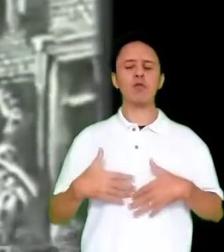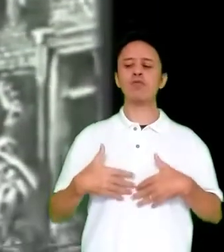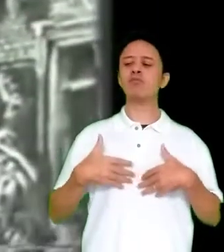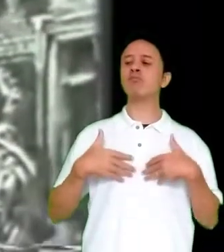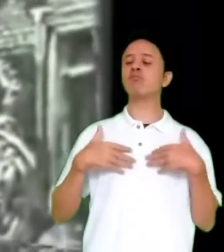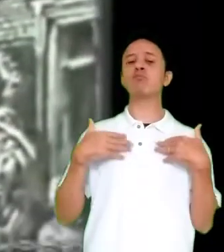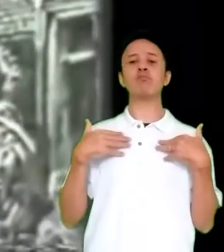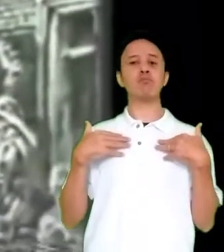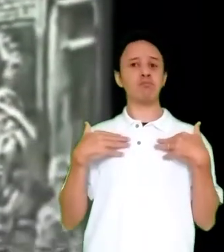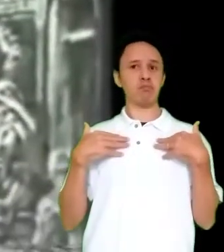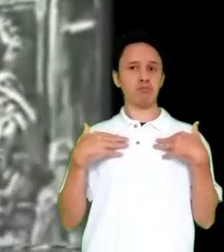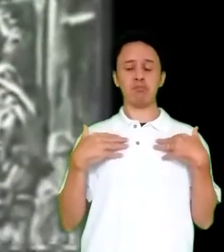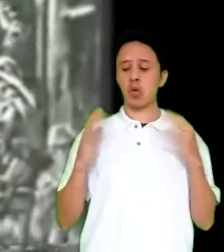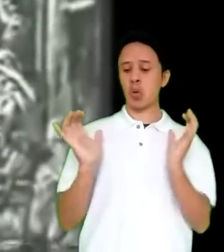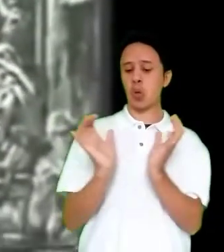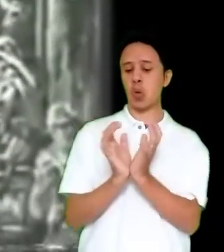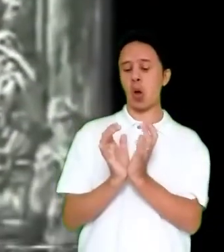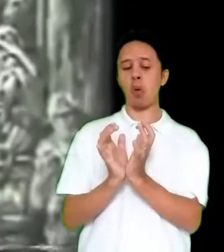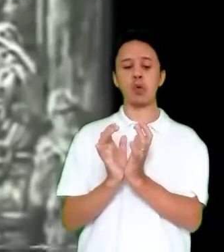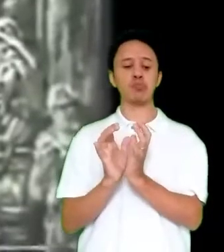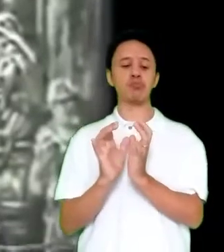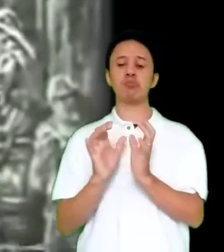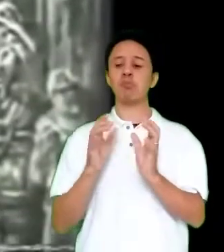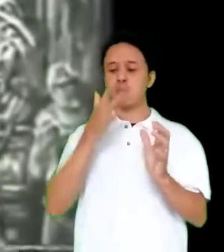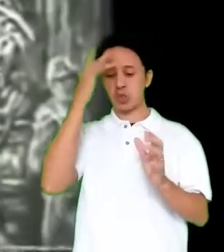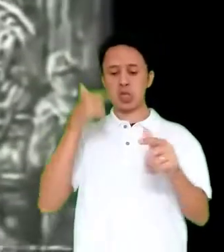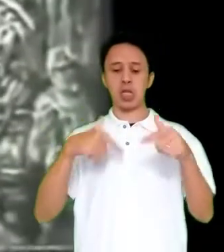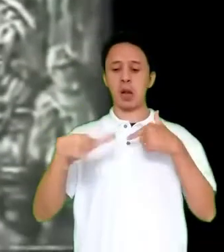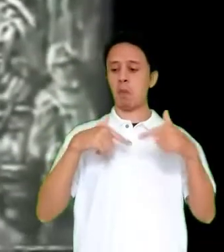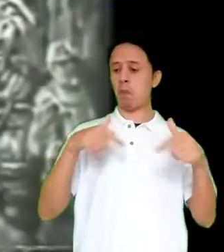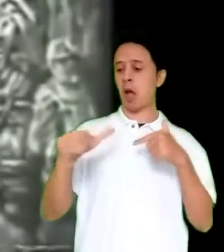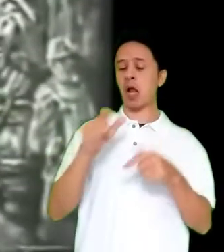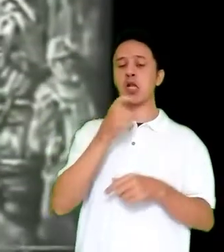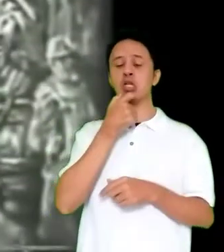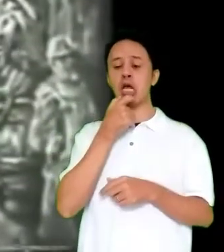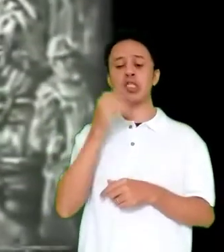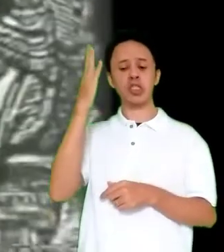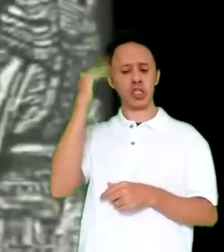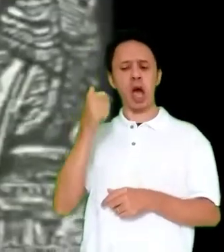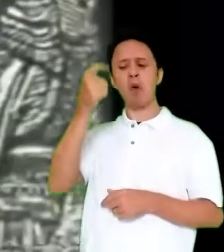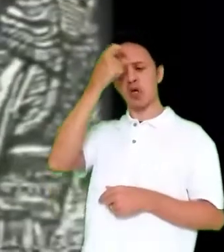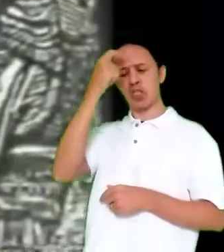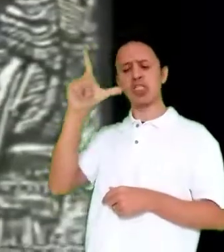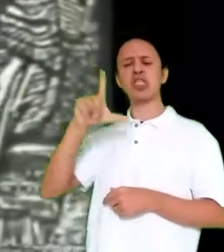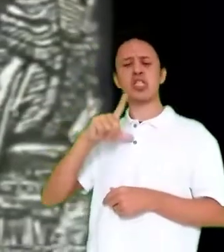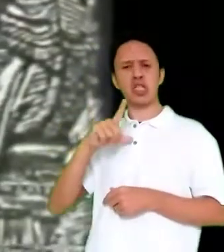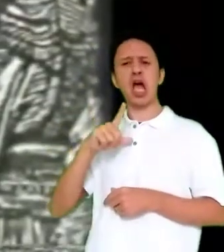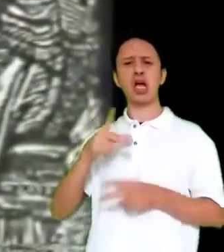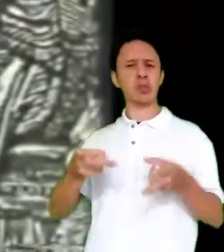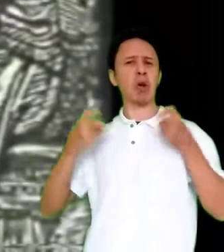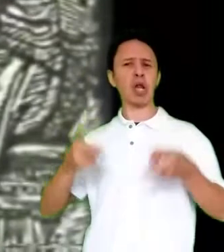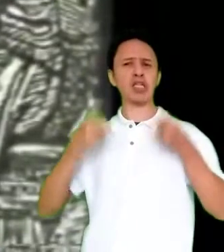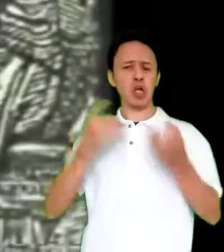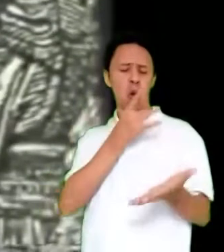Observo com prazer que a classe operária inglesa está conscientizada de sua exploração e que